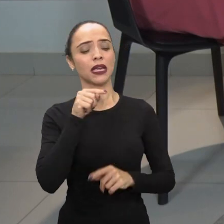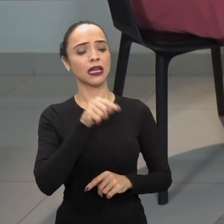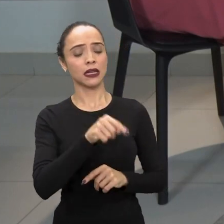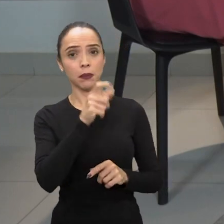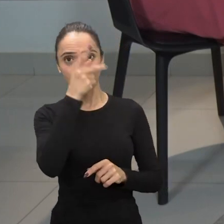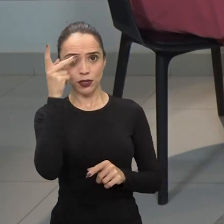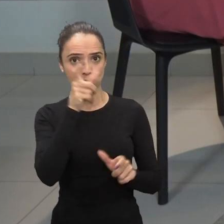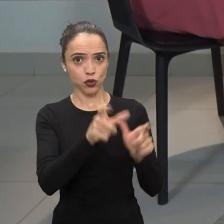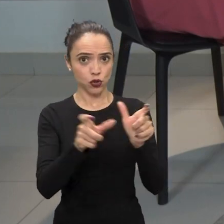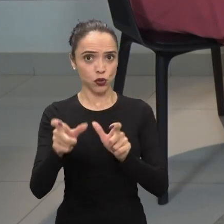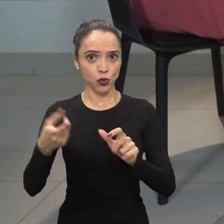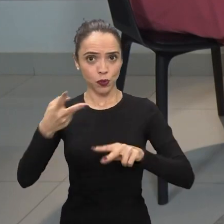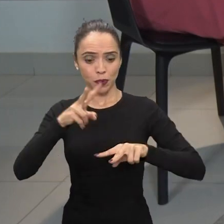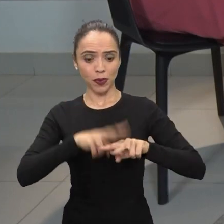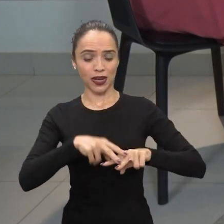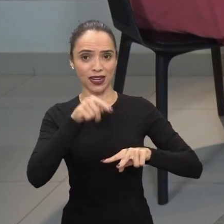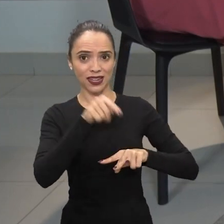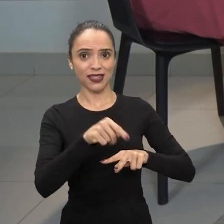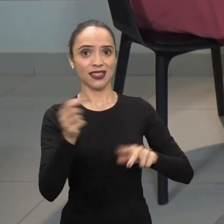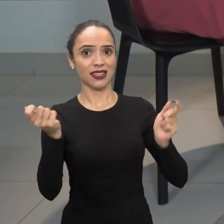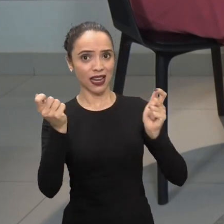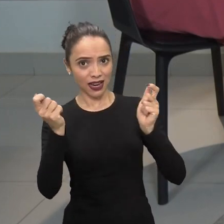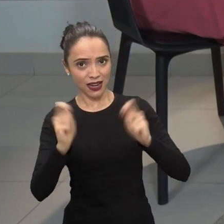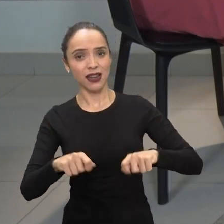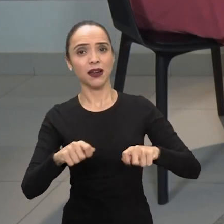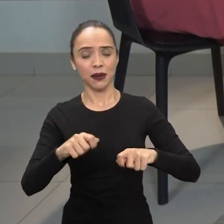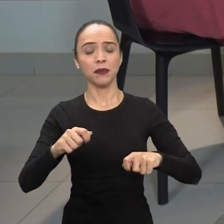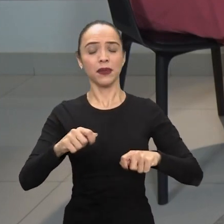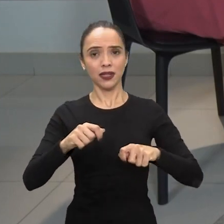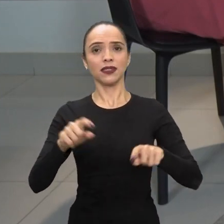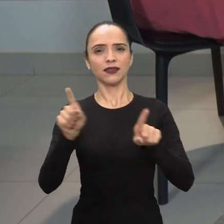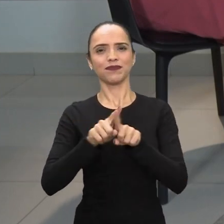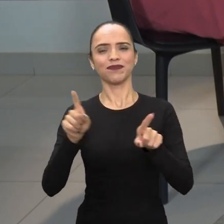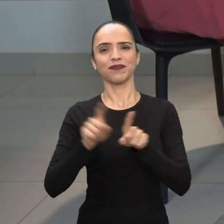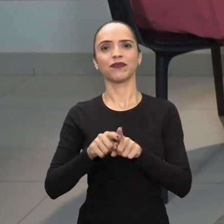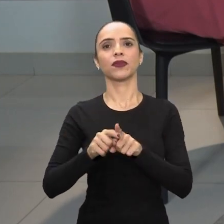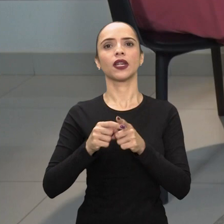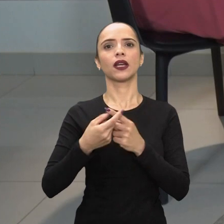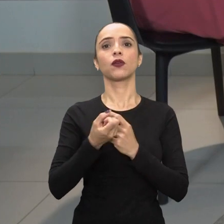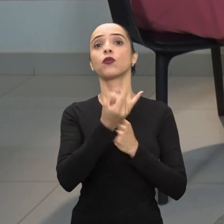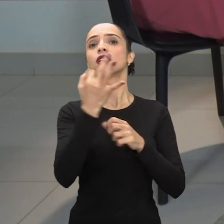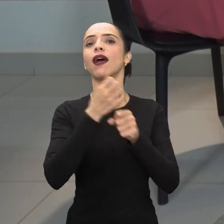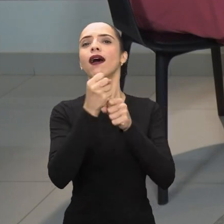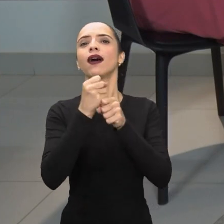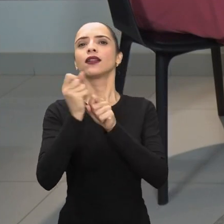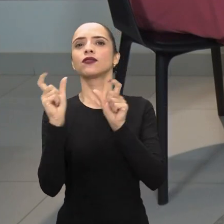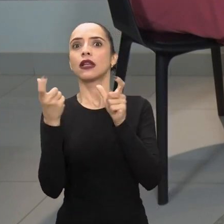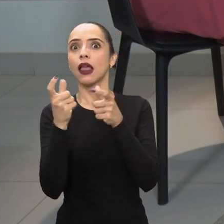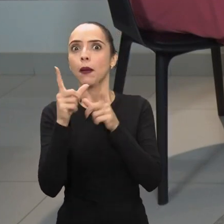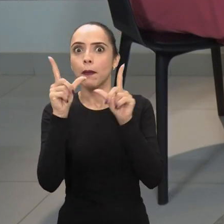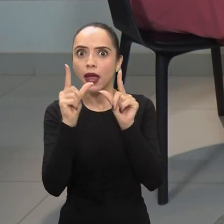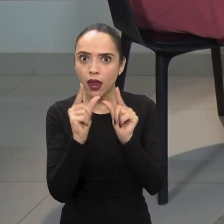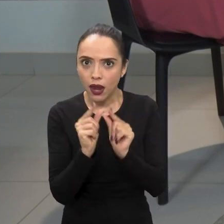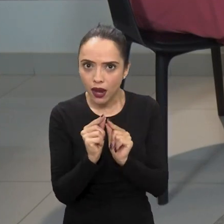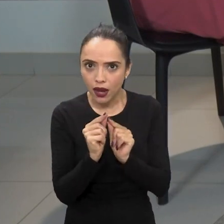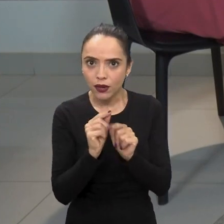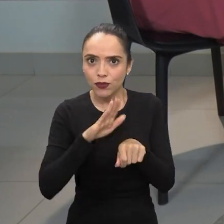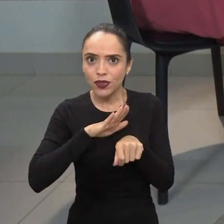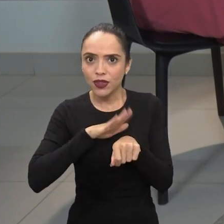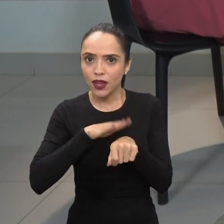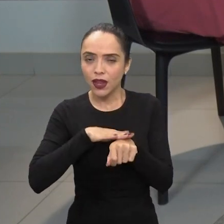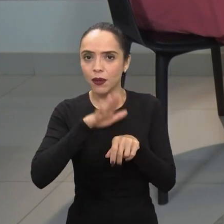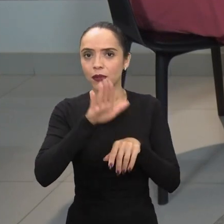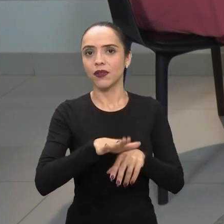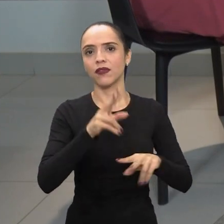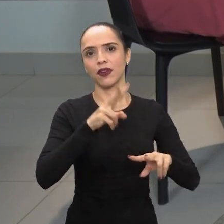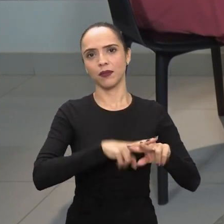que o rei do canto que o preço possa ter de abater aquela pena de ter uma remissão de pena né vários